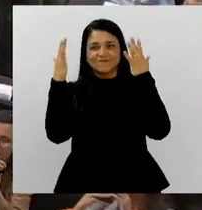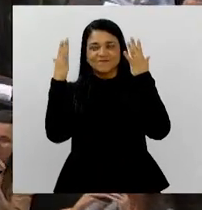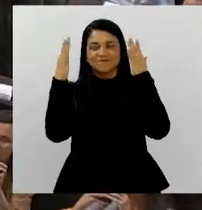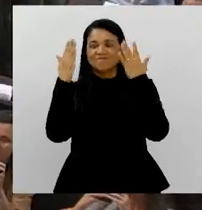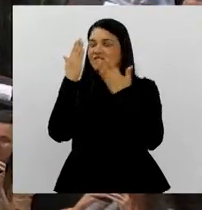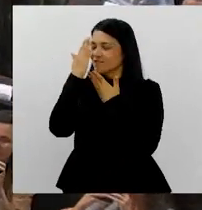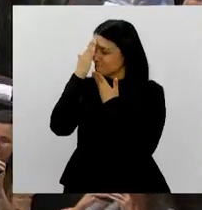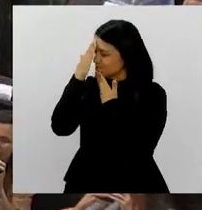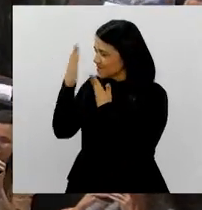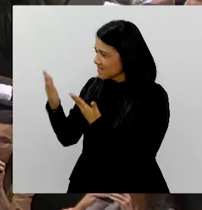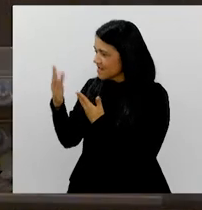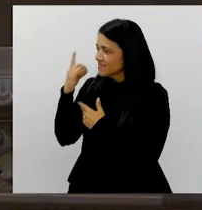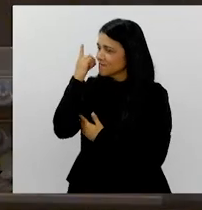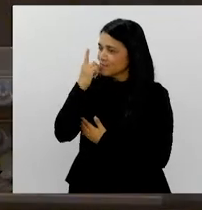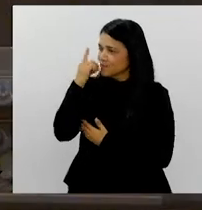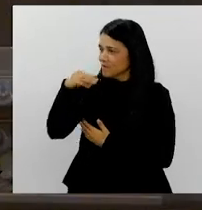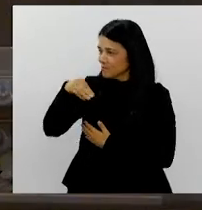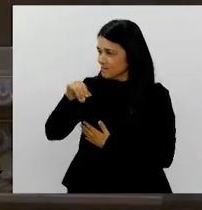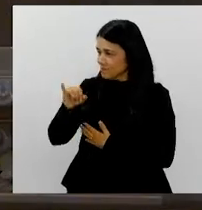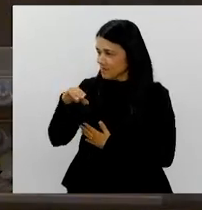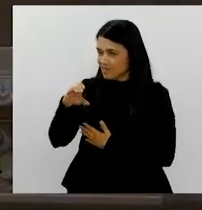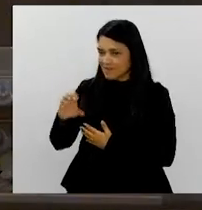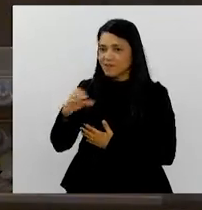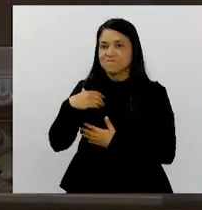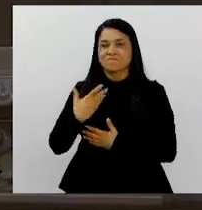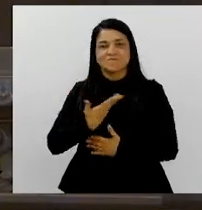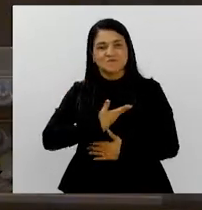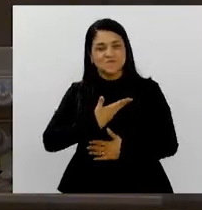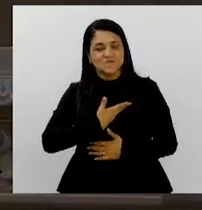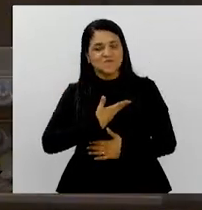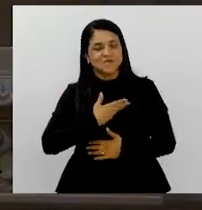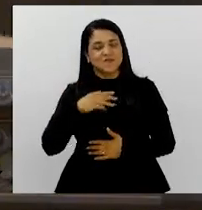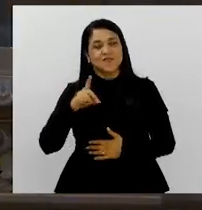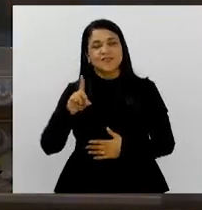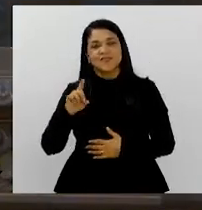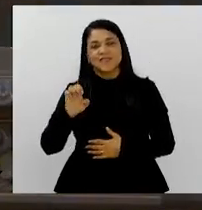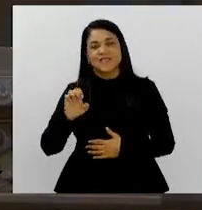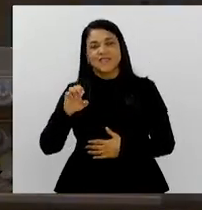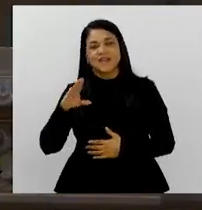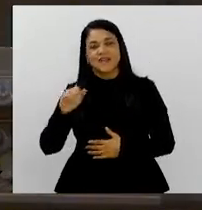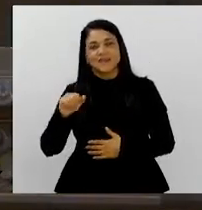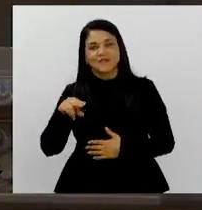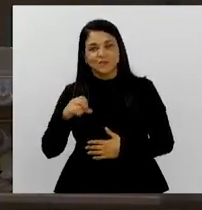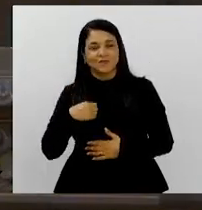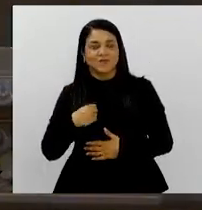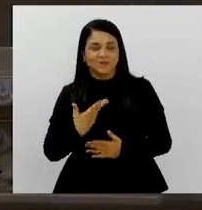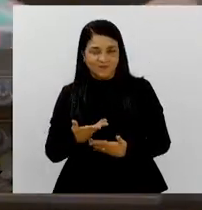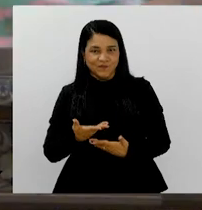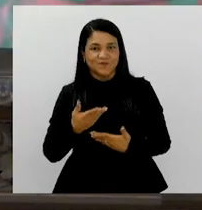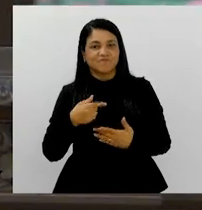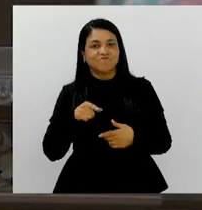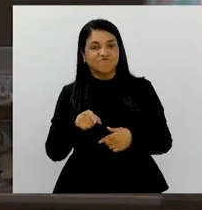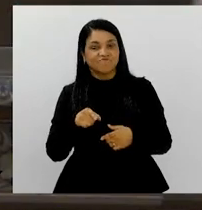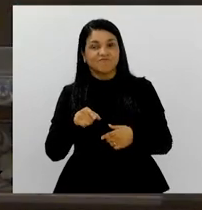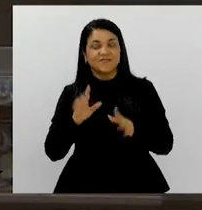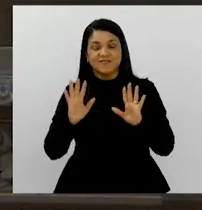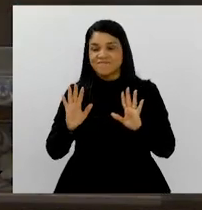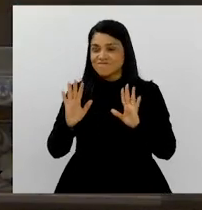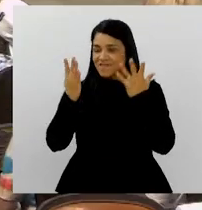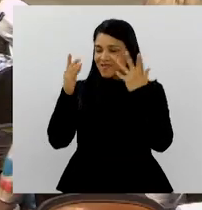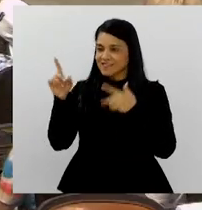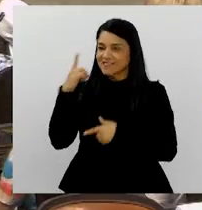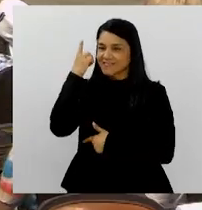Obrigado. Obrigado, meu querido decano, meu companheiro Carlos Mink, esse fashionista